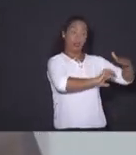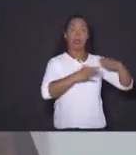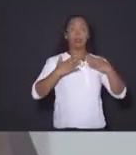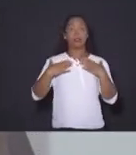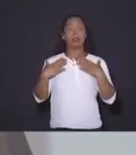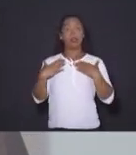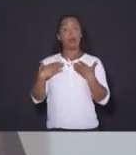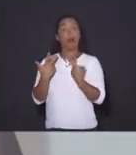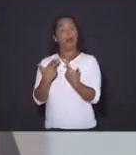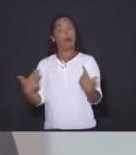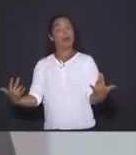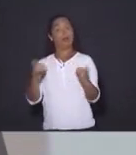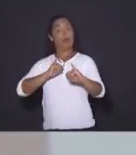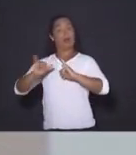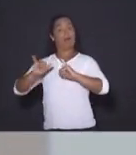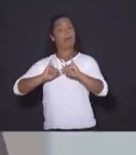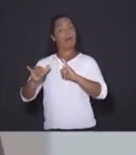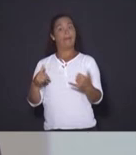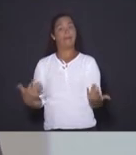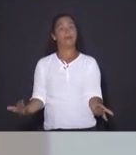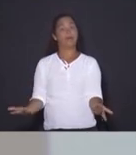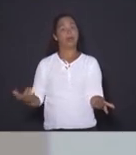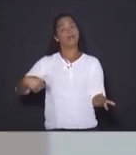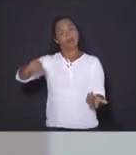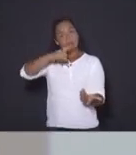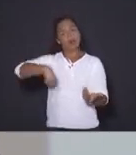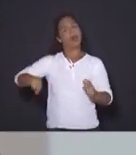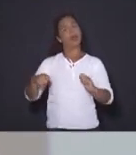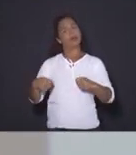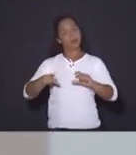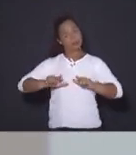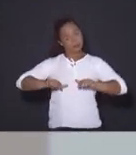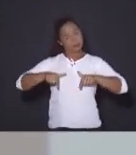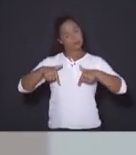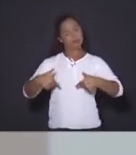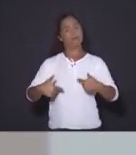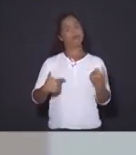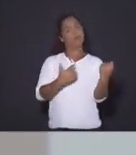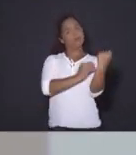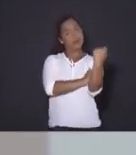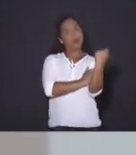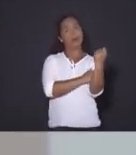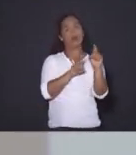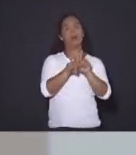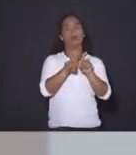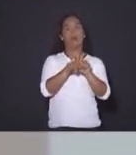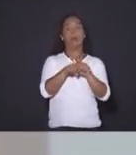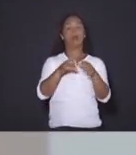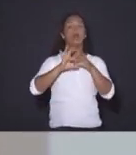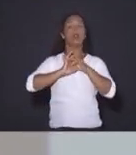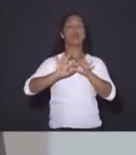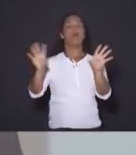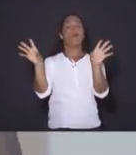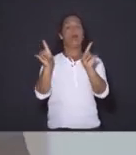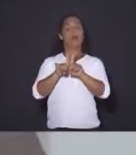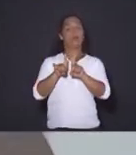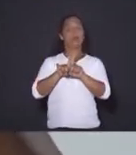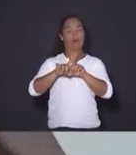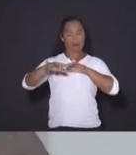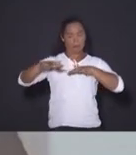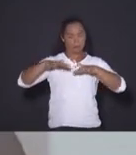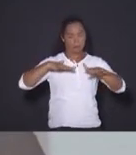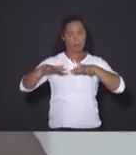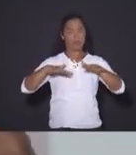nós temos que começar a trabalhar cada vez mais com mais segurança dos nossos dados e com mais liberdade na ação